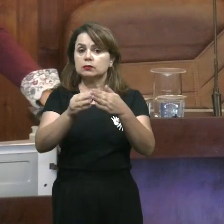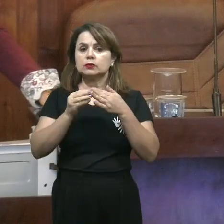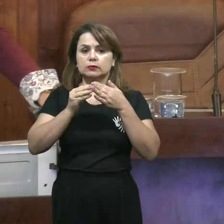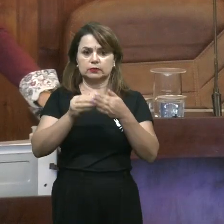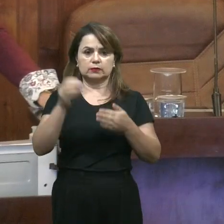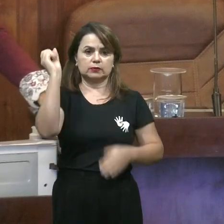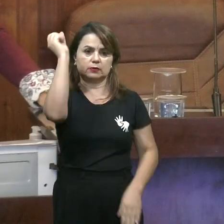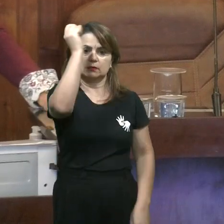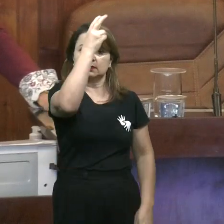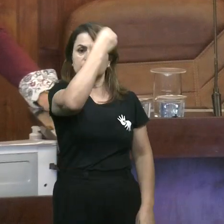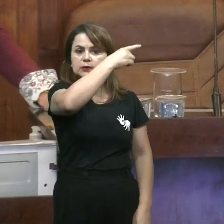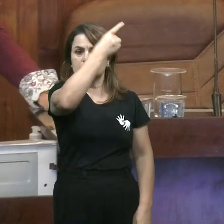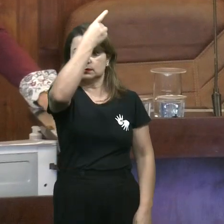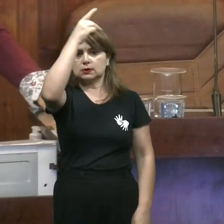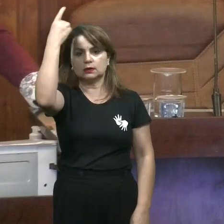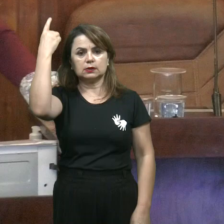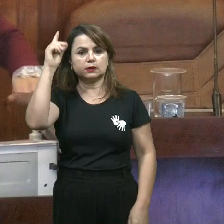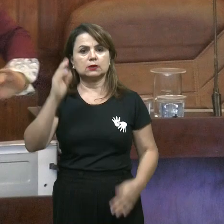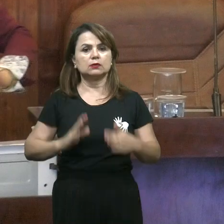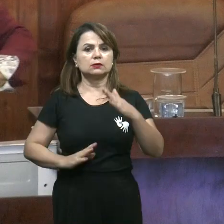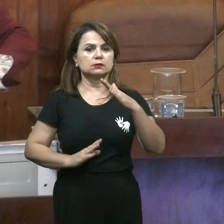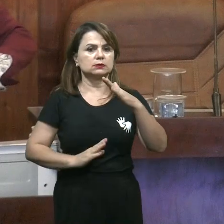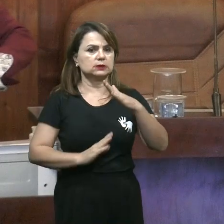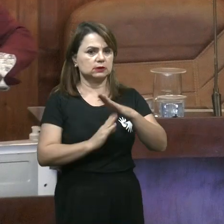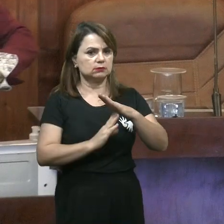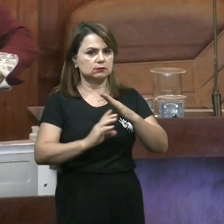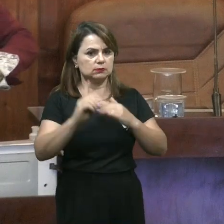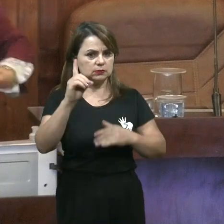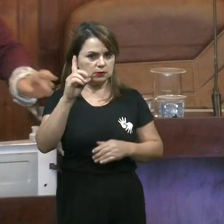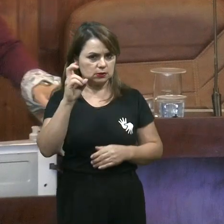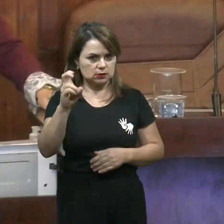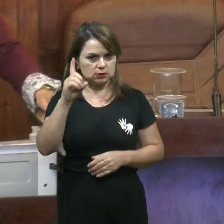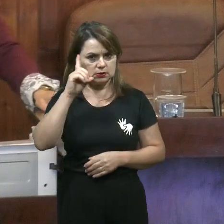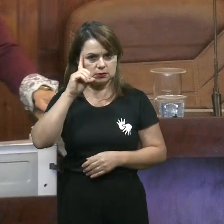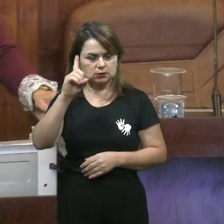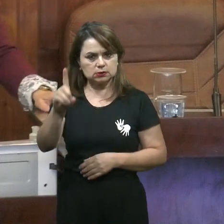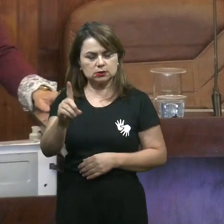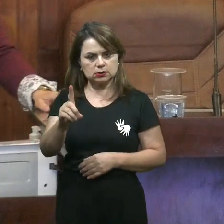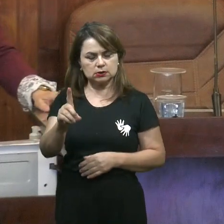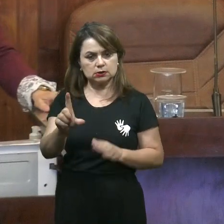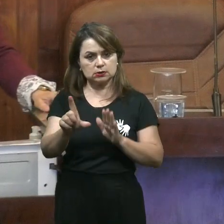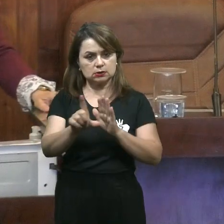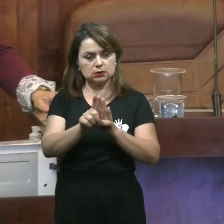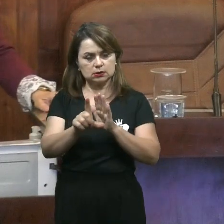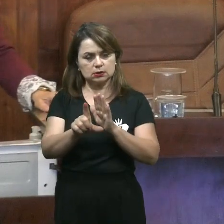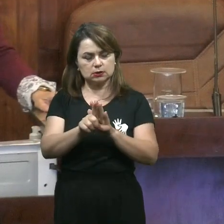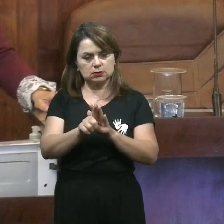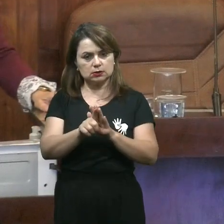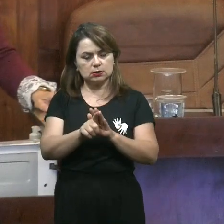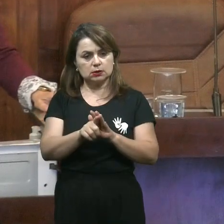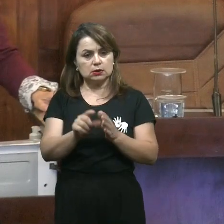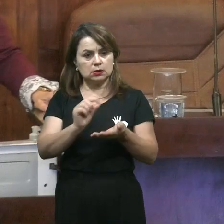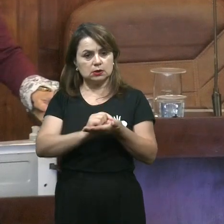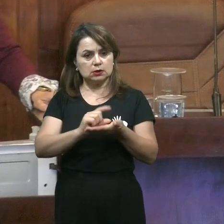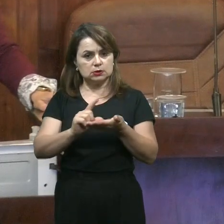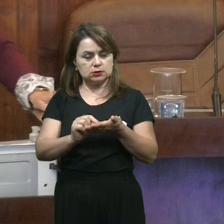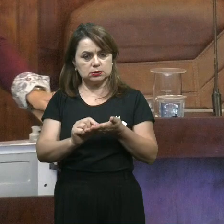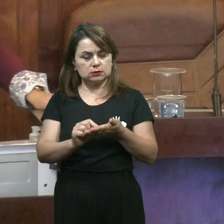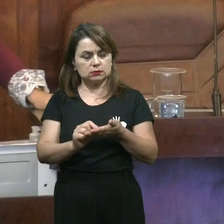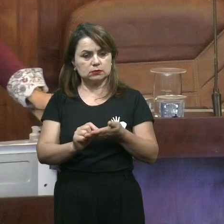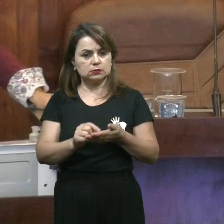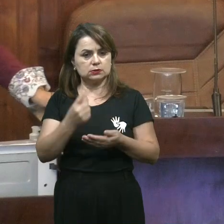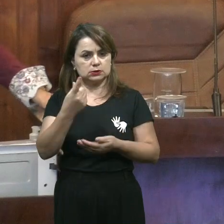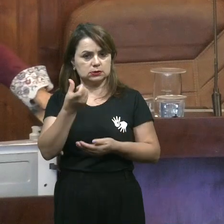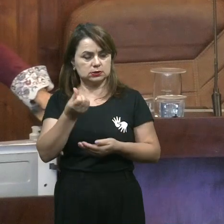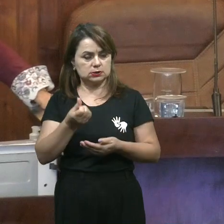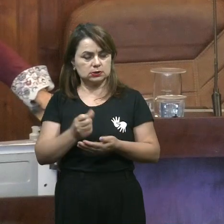meio do setor competente no prazo regimental de 15 dias conforme dispõe o artigo 16 da lei orgânica